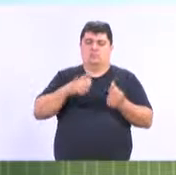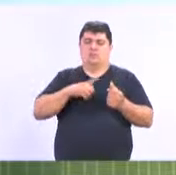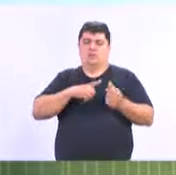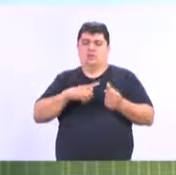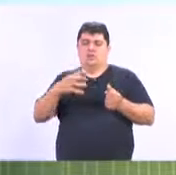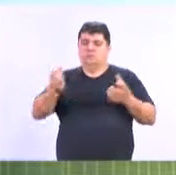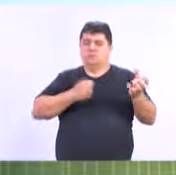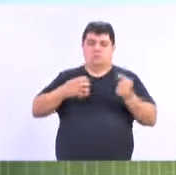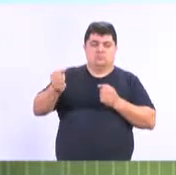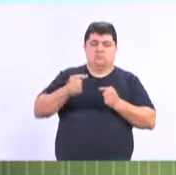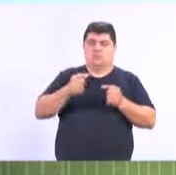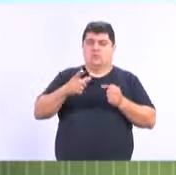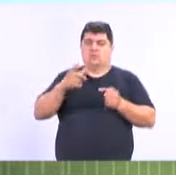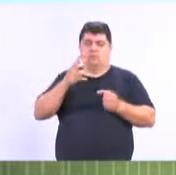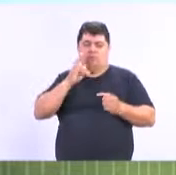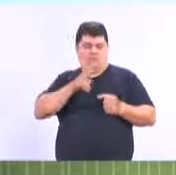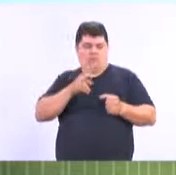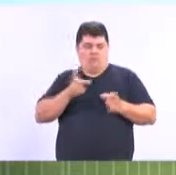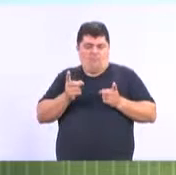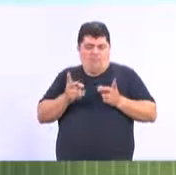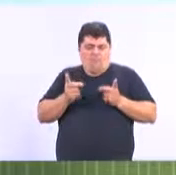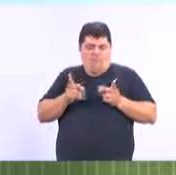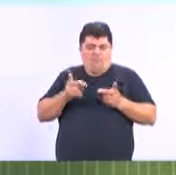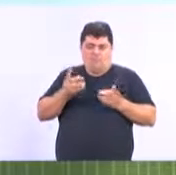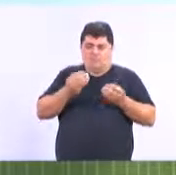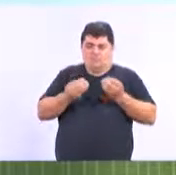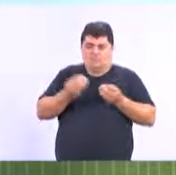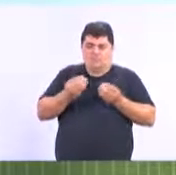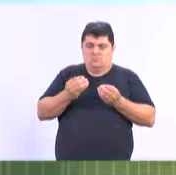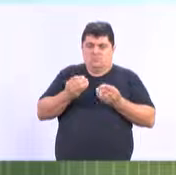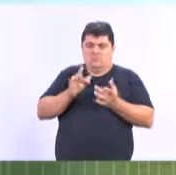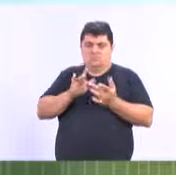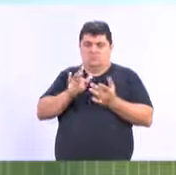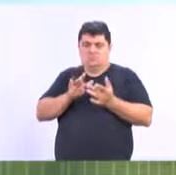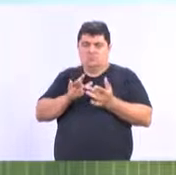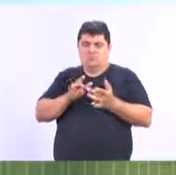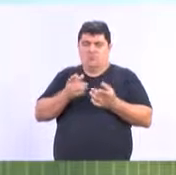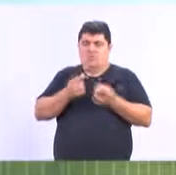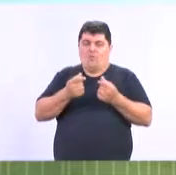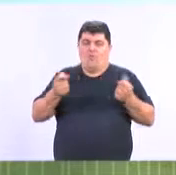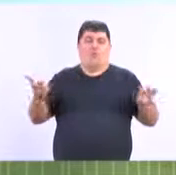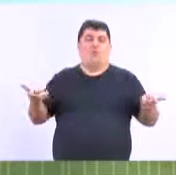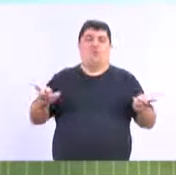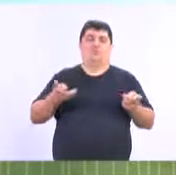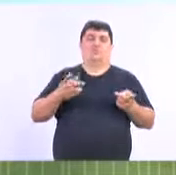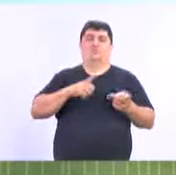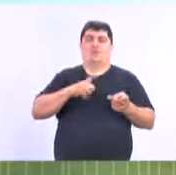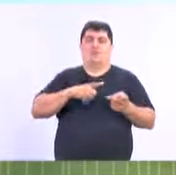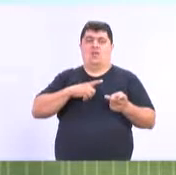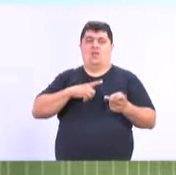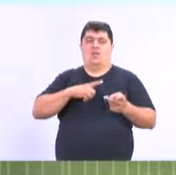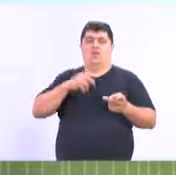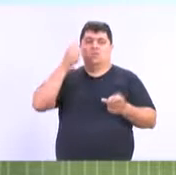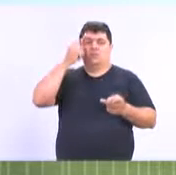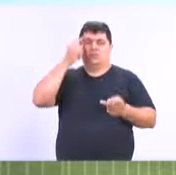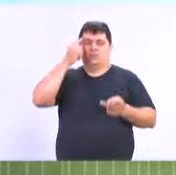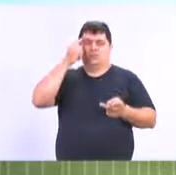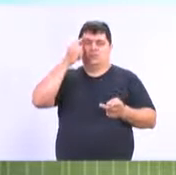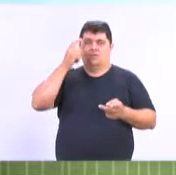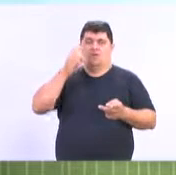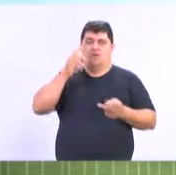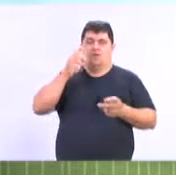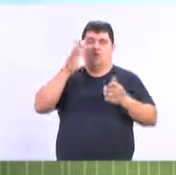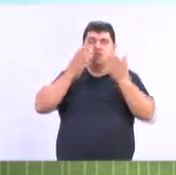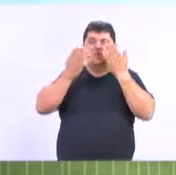Comparar a minha venda com o aumento, as minhas vendas com os meus custos das vendas. Isso é análise vertical. E quando eu falo em